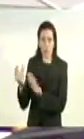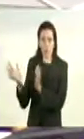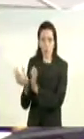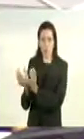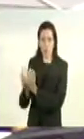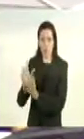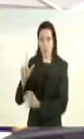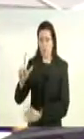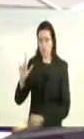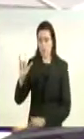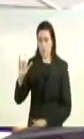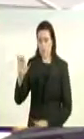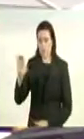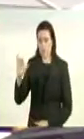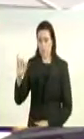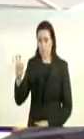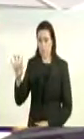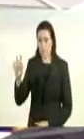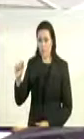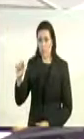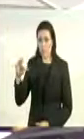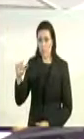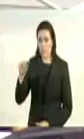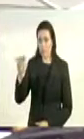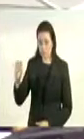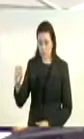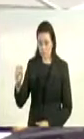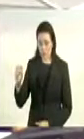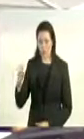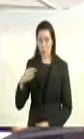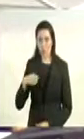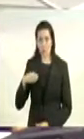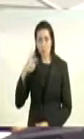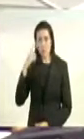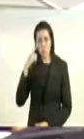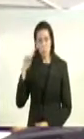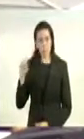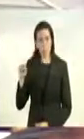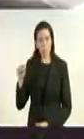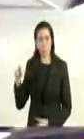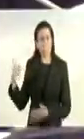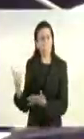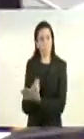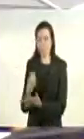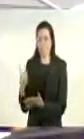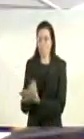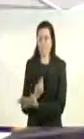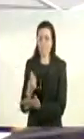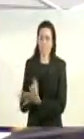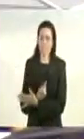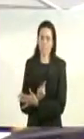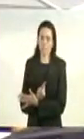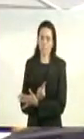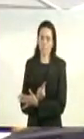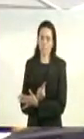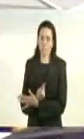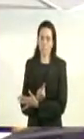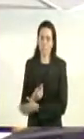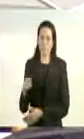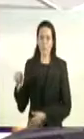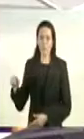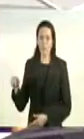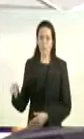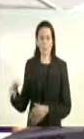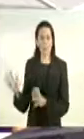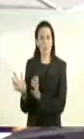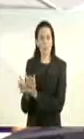está apenas aditivando ou dando continuidade aos processos do governo passado. O